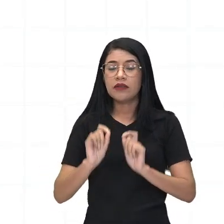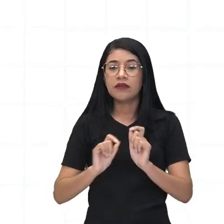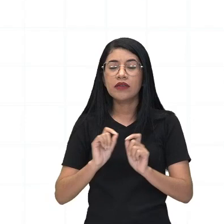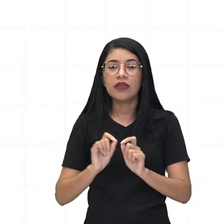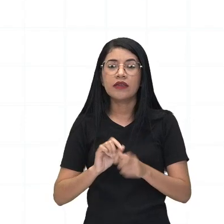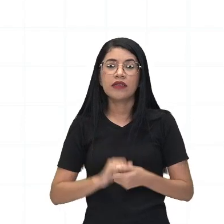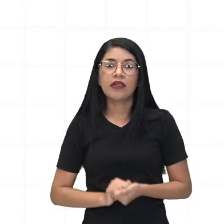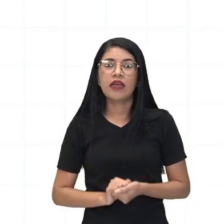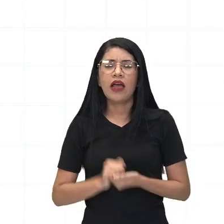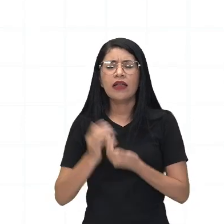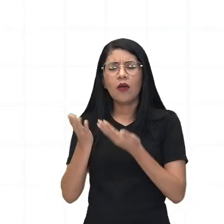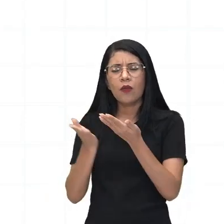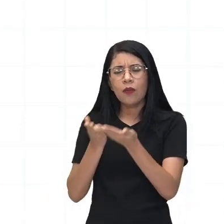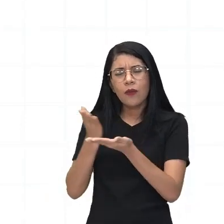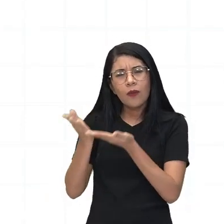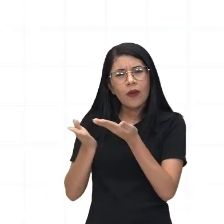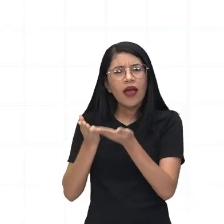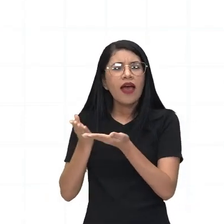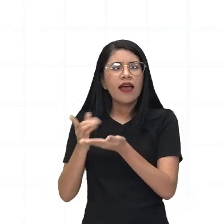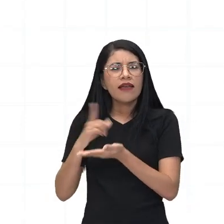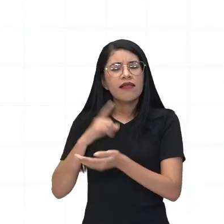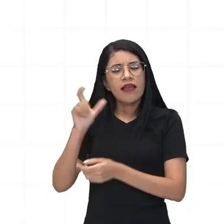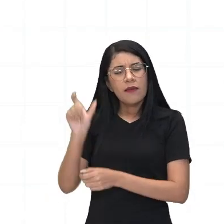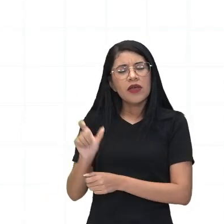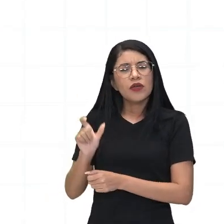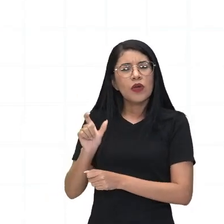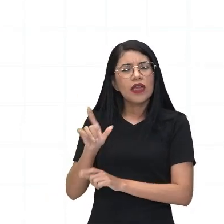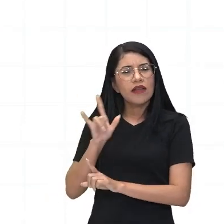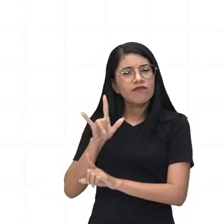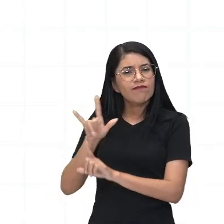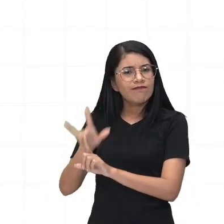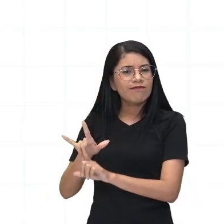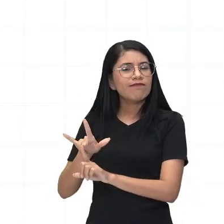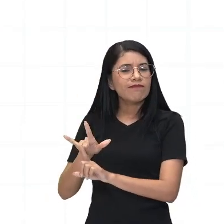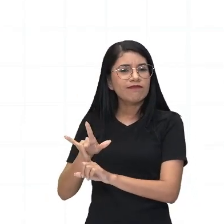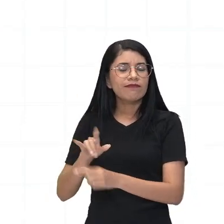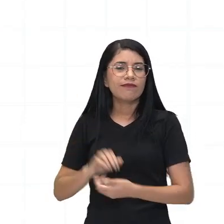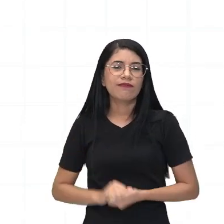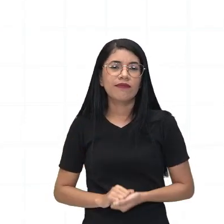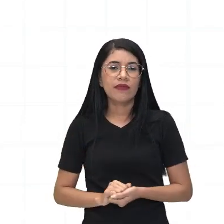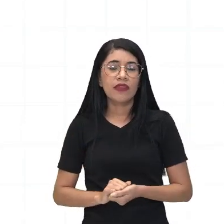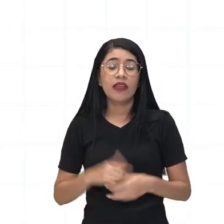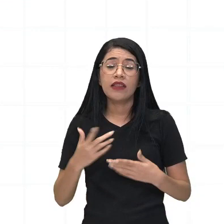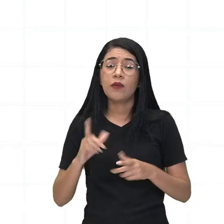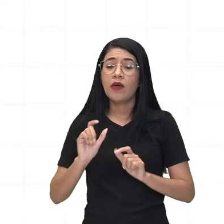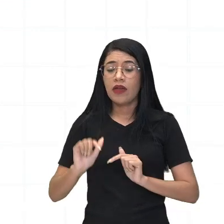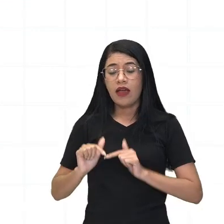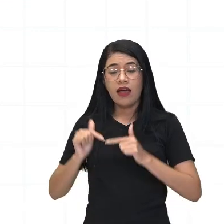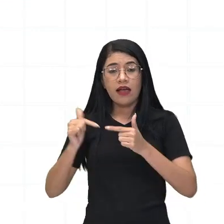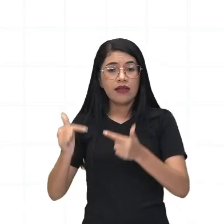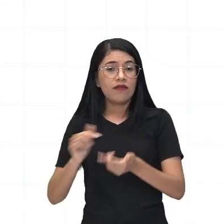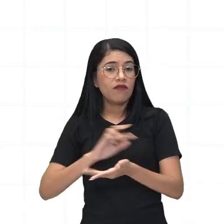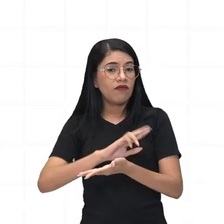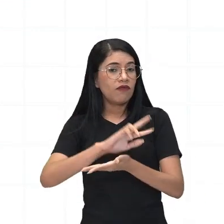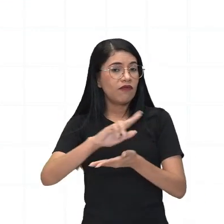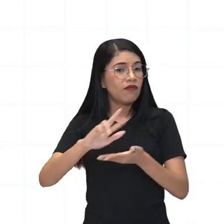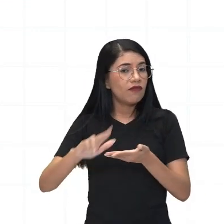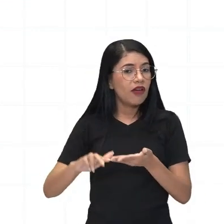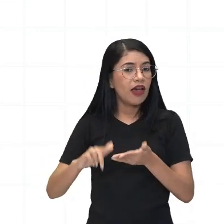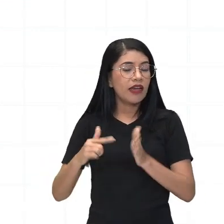a dedicação dele para esta pessoa que ele ama. Então, são as ações que ele